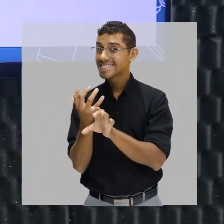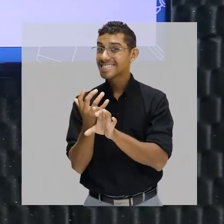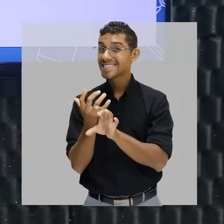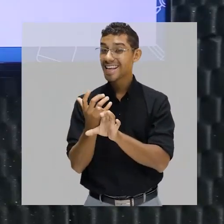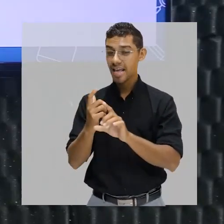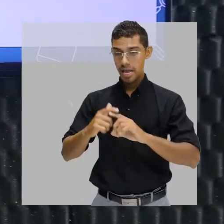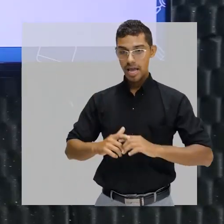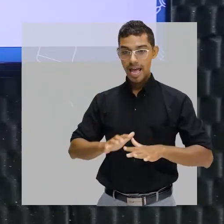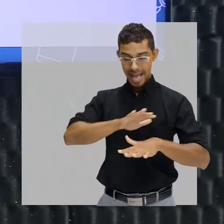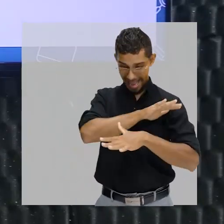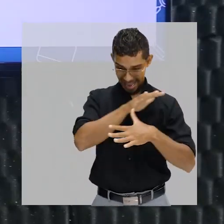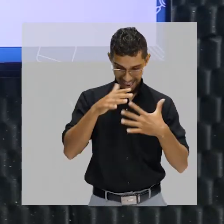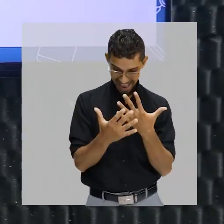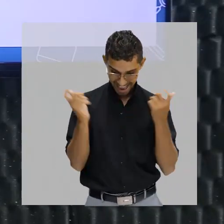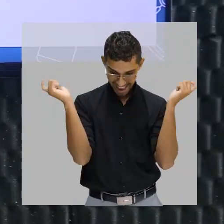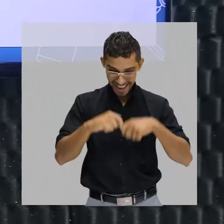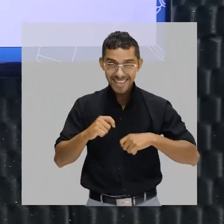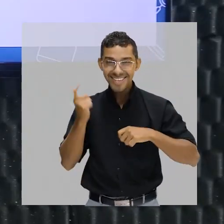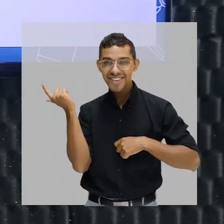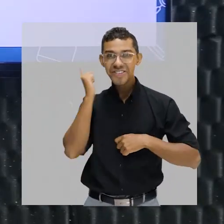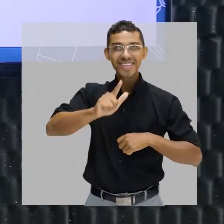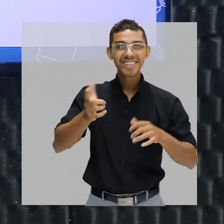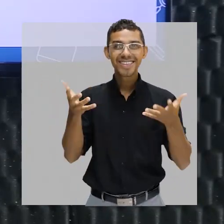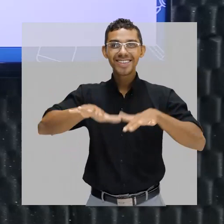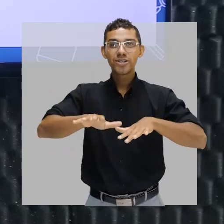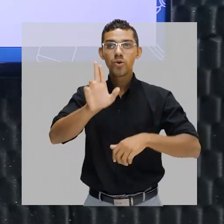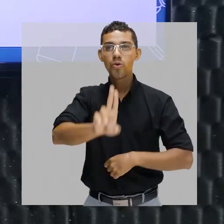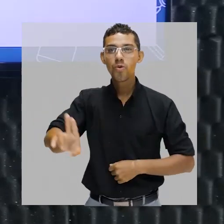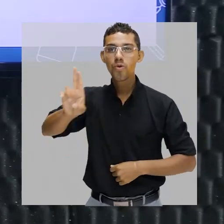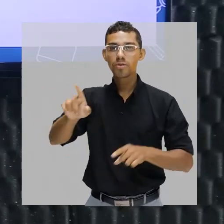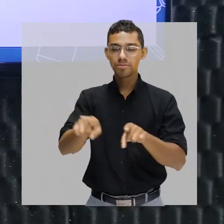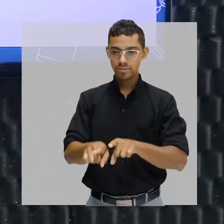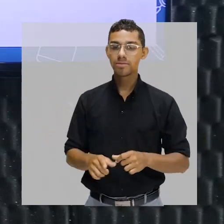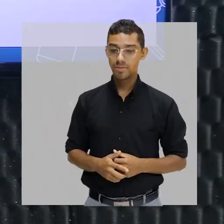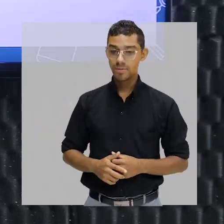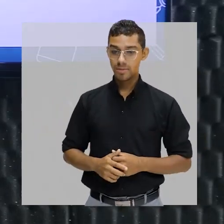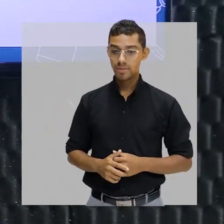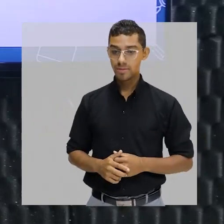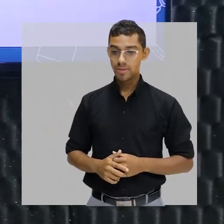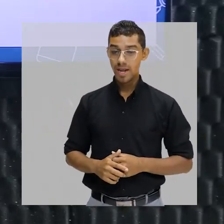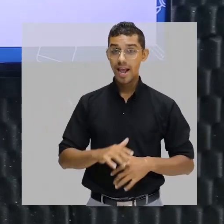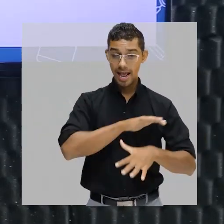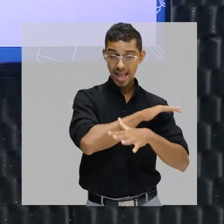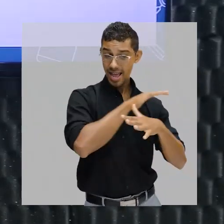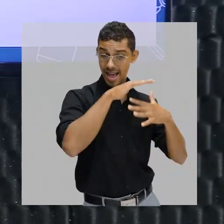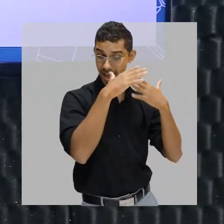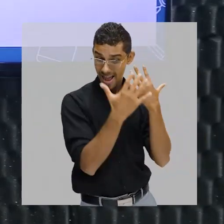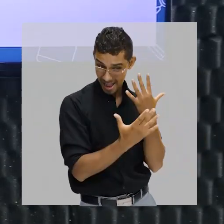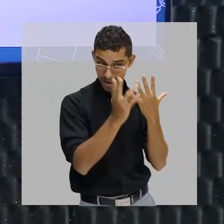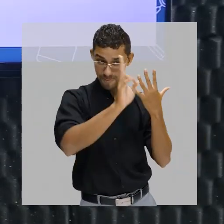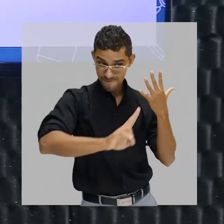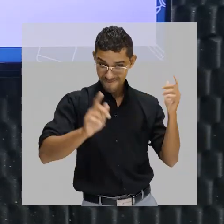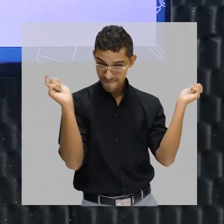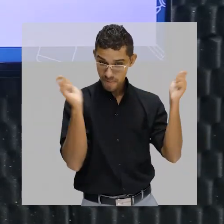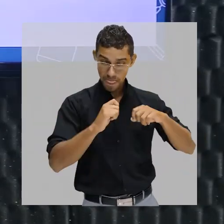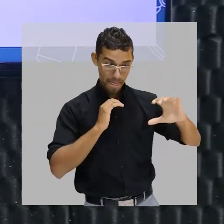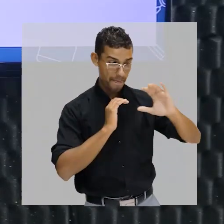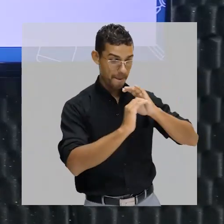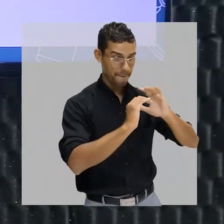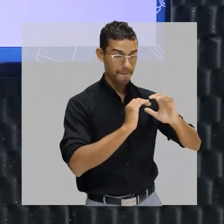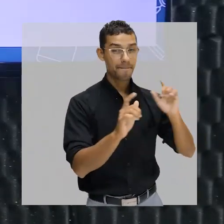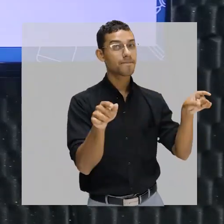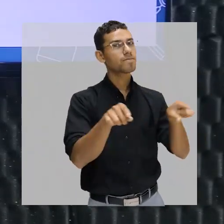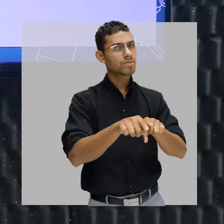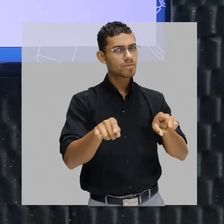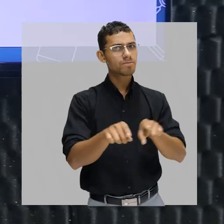essa linguagem. Por quê? Ele usa a língua brasileira de sinais e